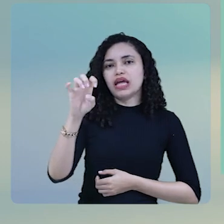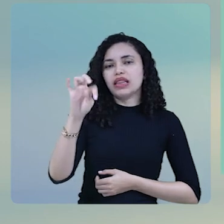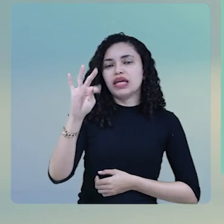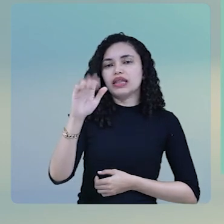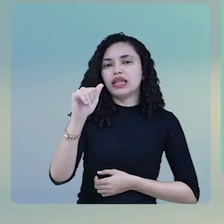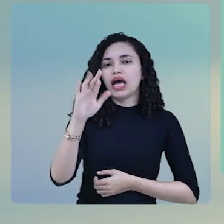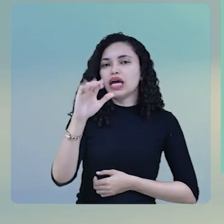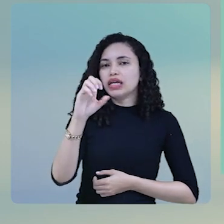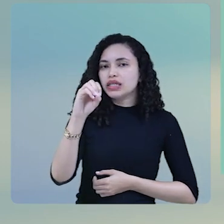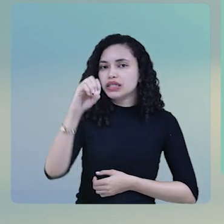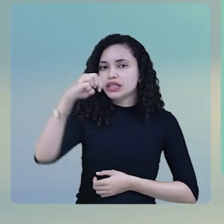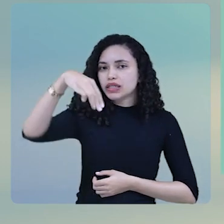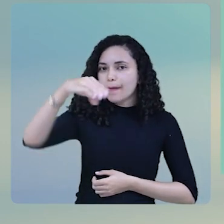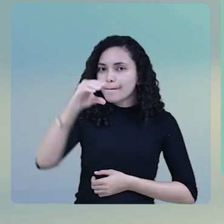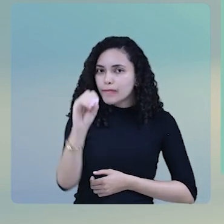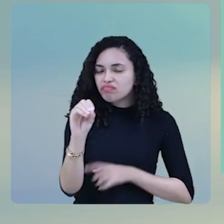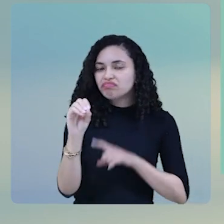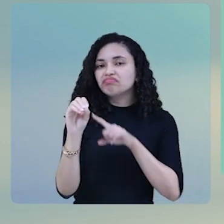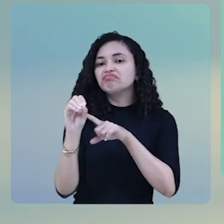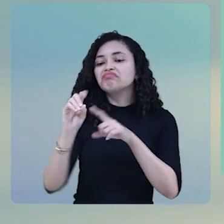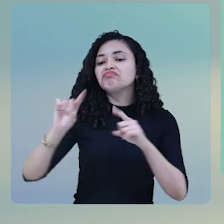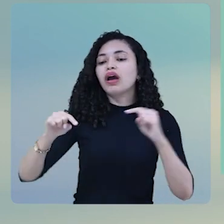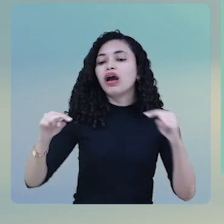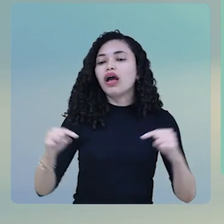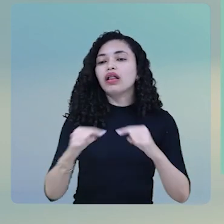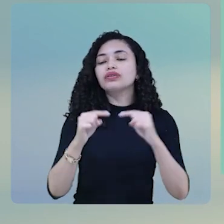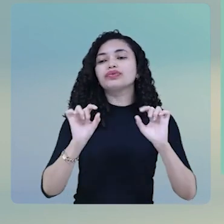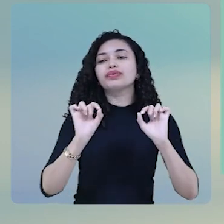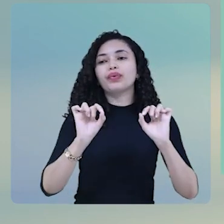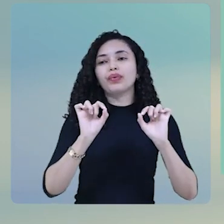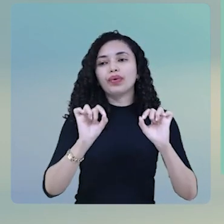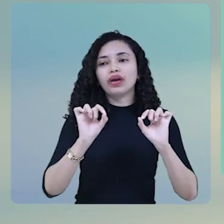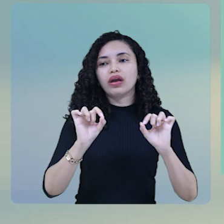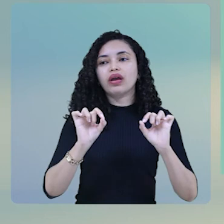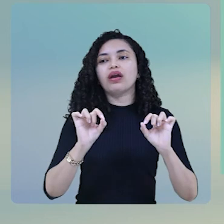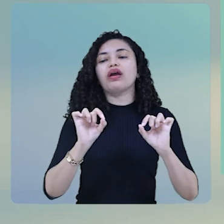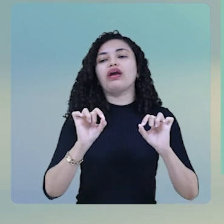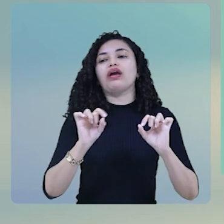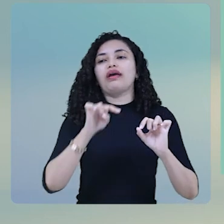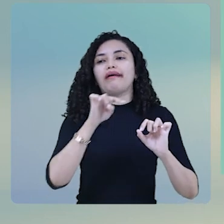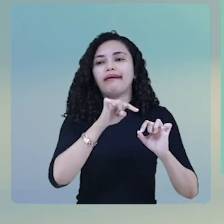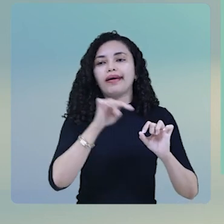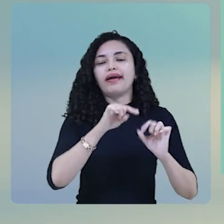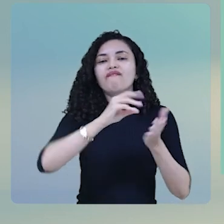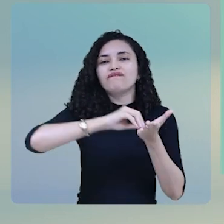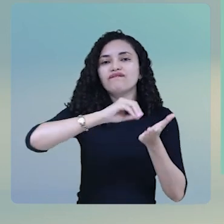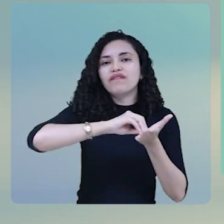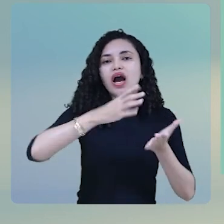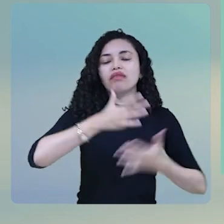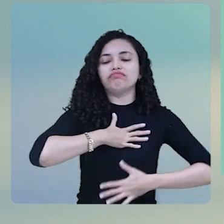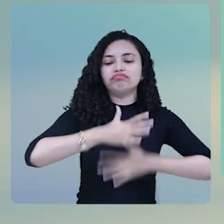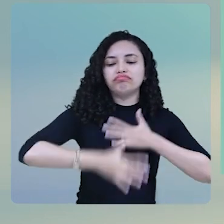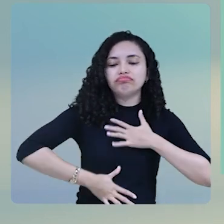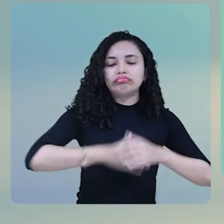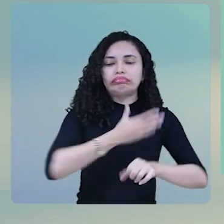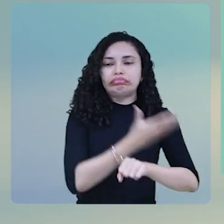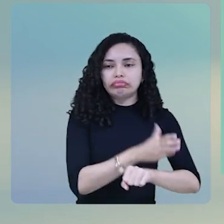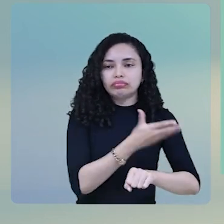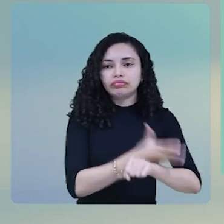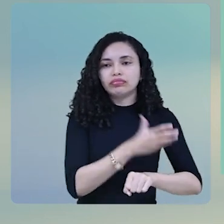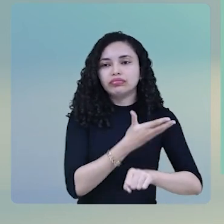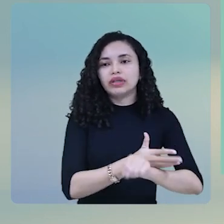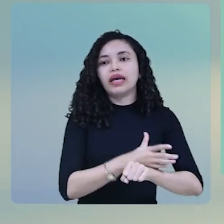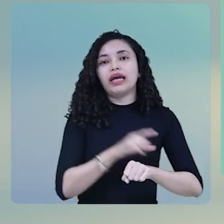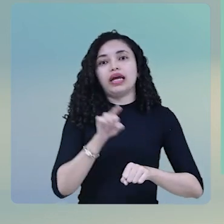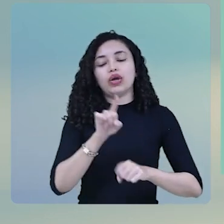sedentarismo está relacionado com a prática ou não de exercícios físicos, que são atividades físicas orientadas, montadas ou estruturadas para aumentar ou